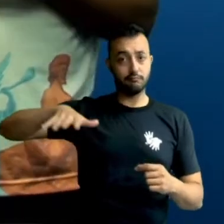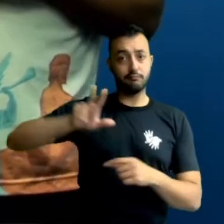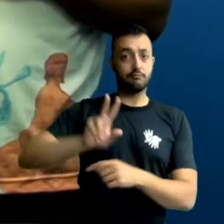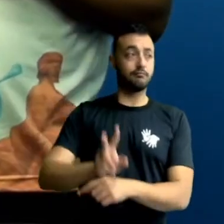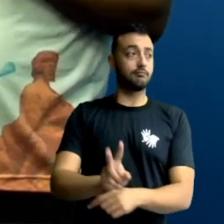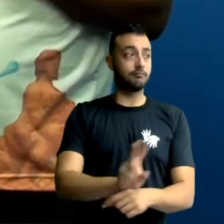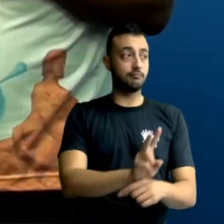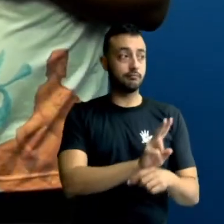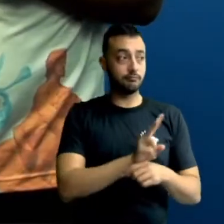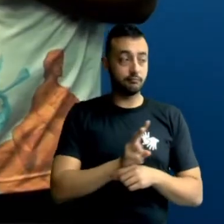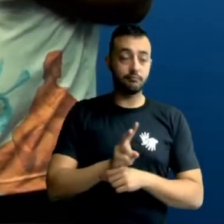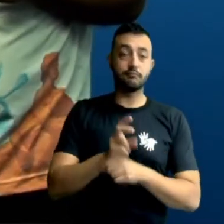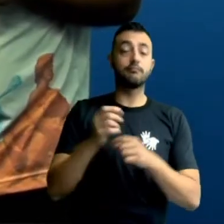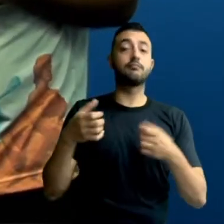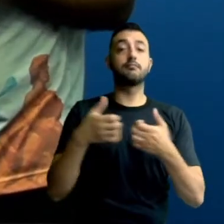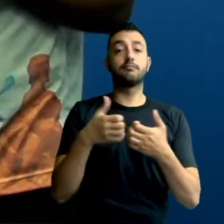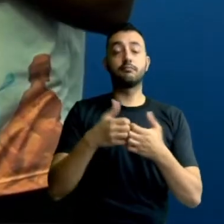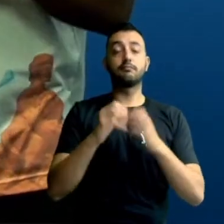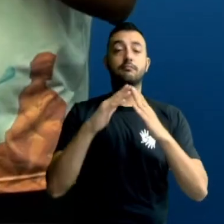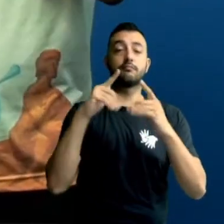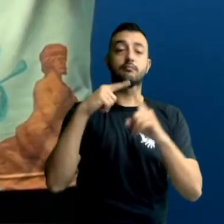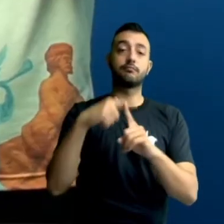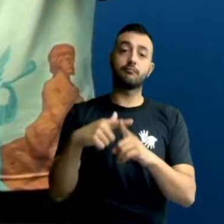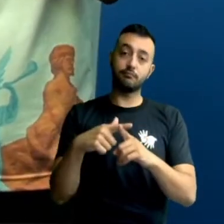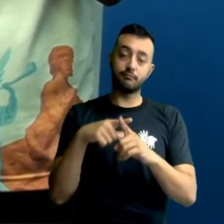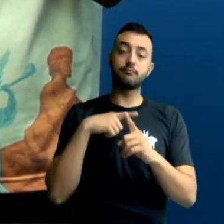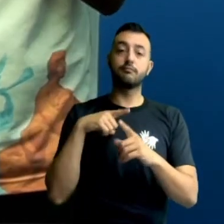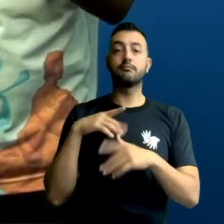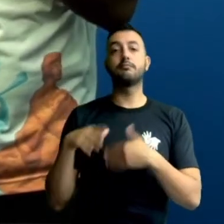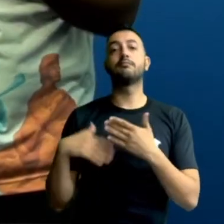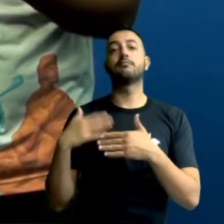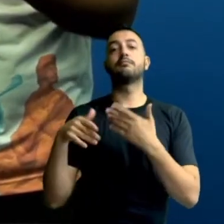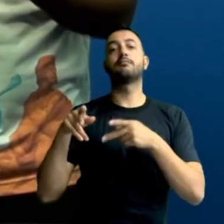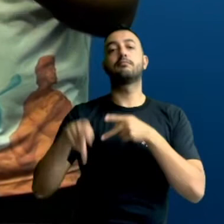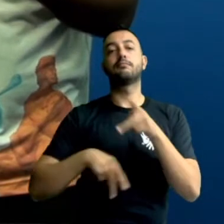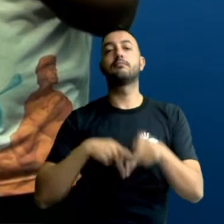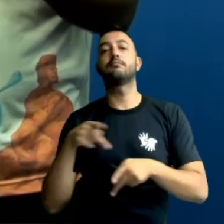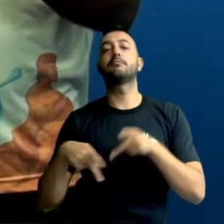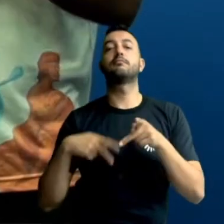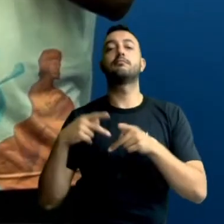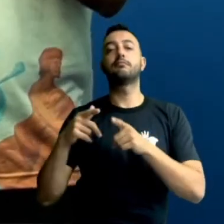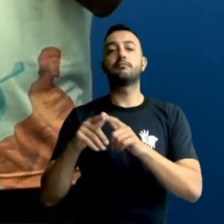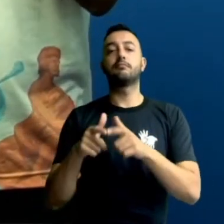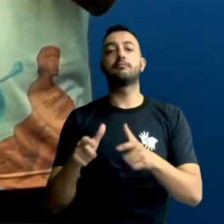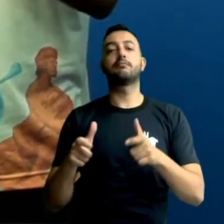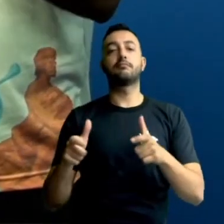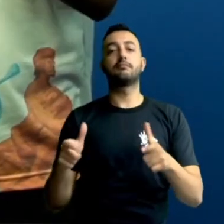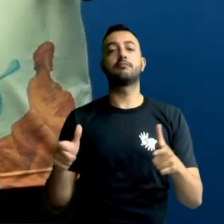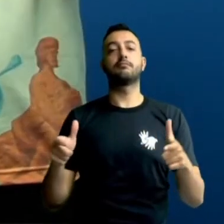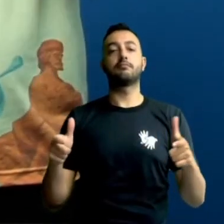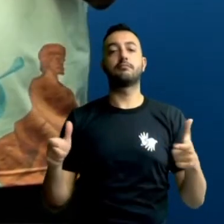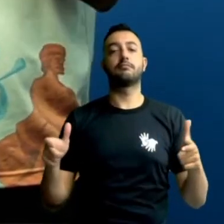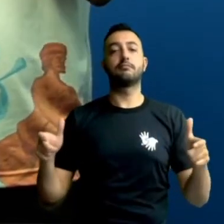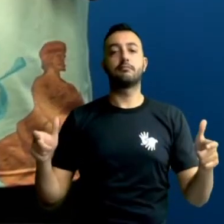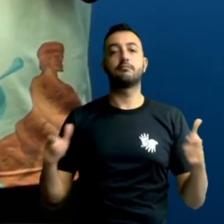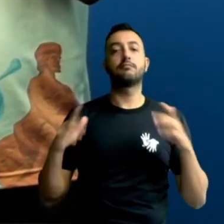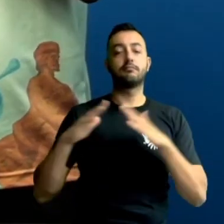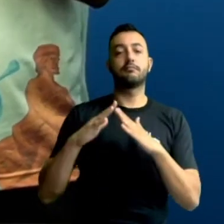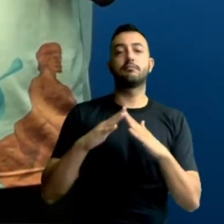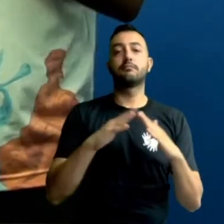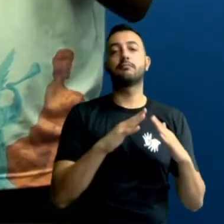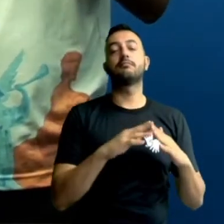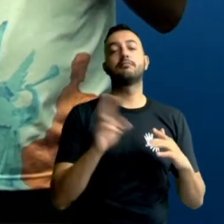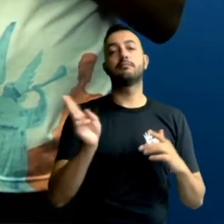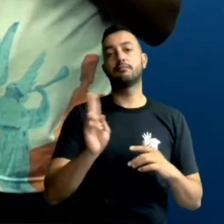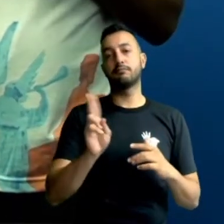certo? E próximo à capela, começou a se desenvolver um povoado lá. E esse povoado recebe o nome